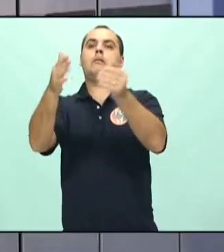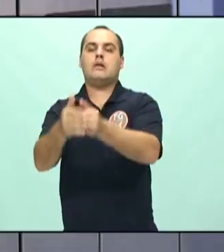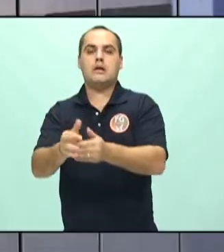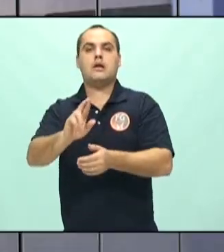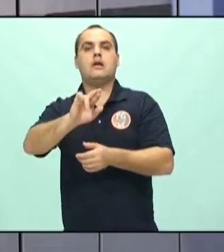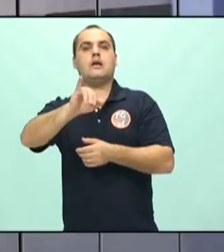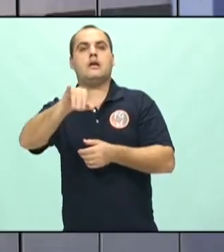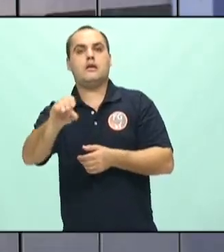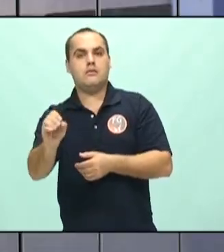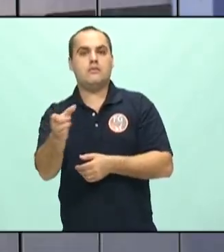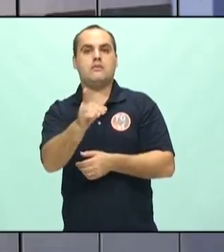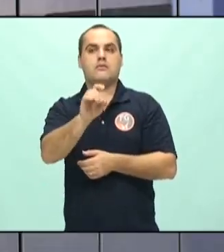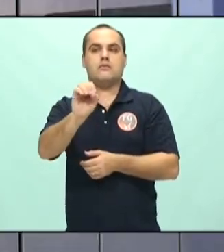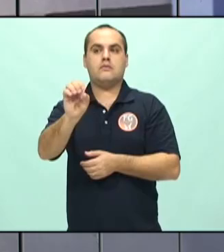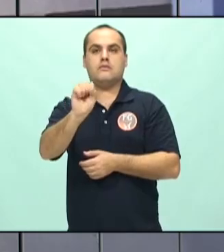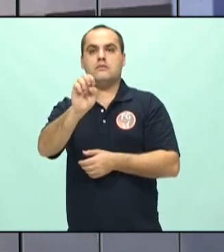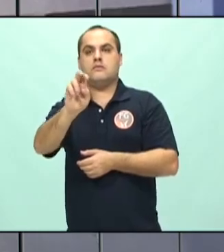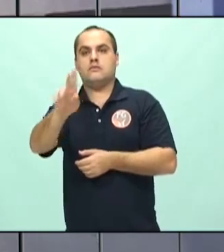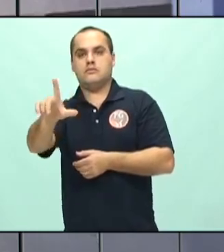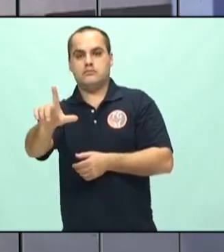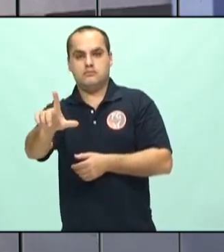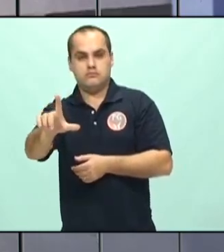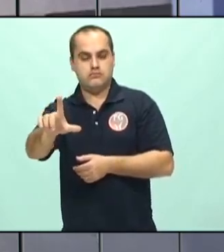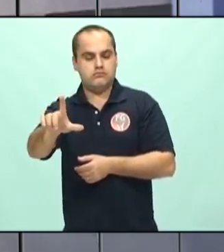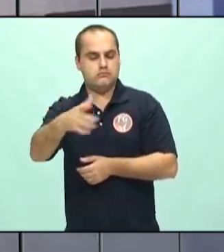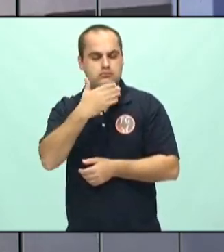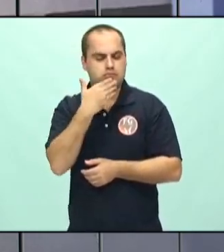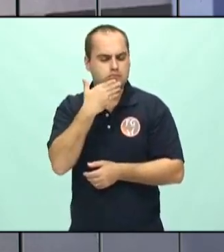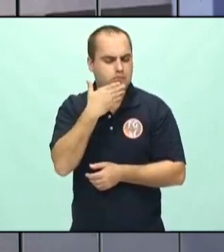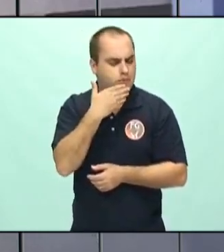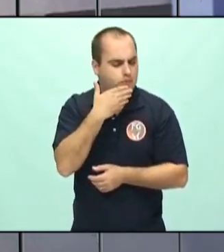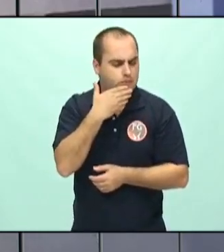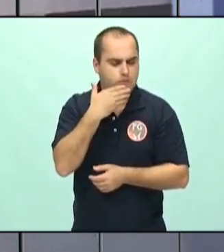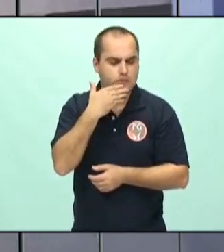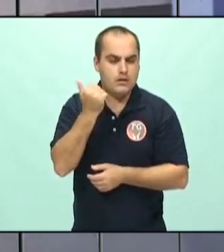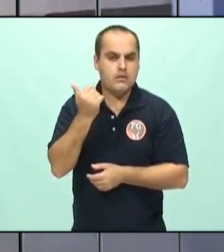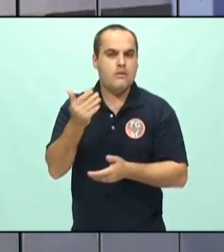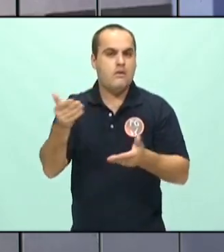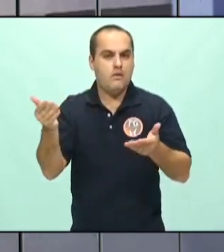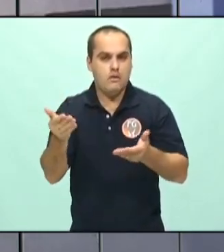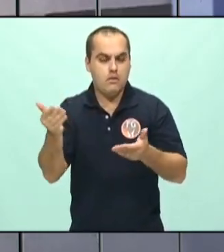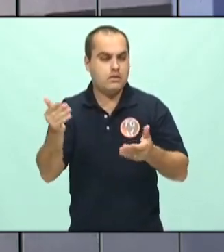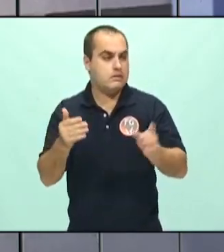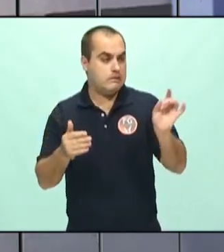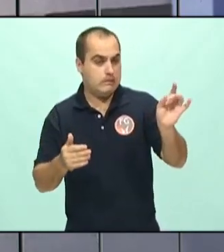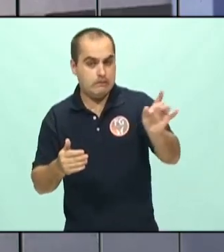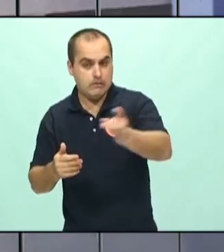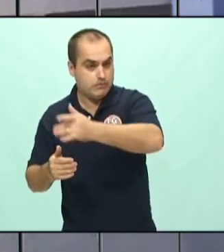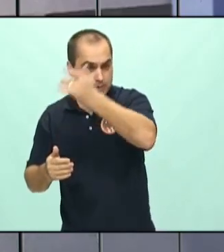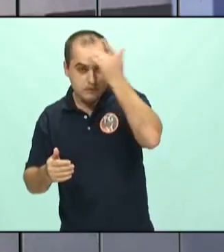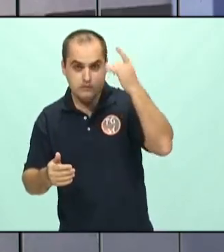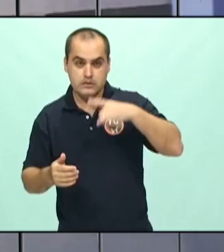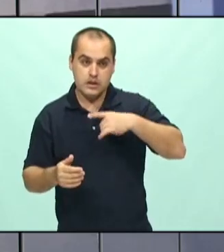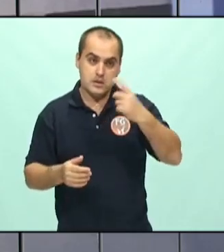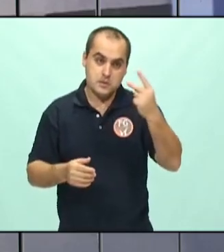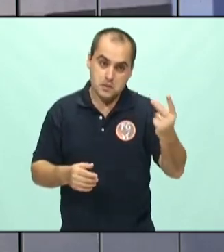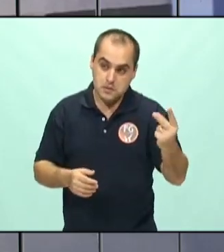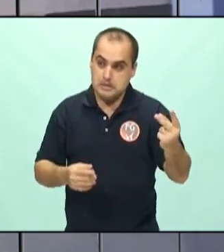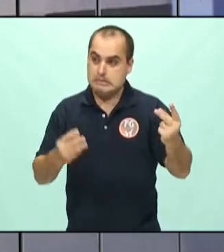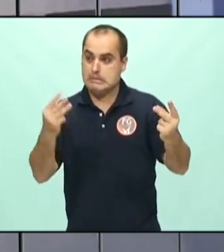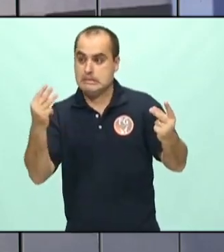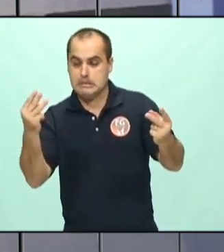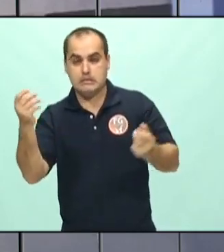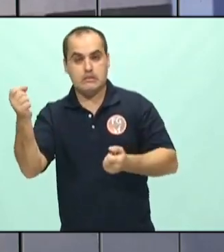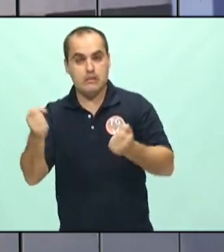um efeito muito grande para nós um a válvula de escape um extremo e com cada um tem 23 carros nas garagens dessas